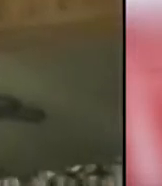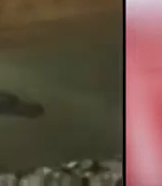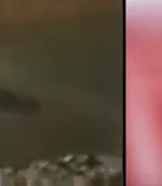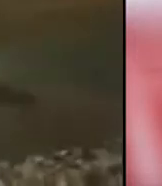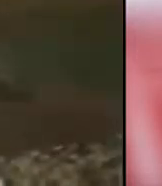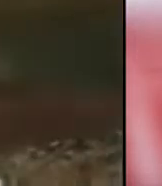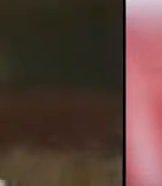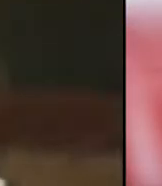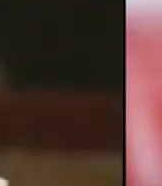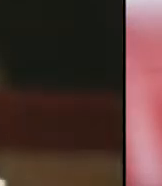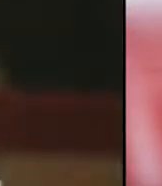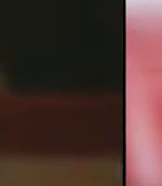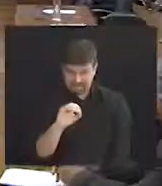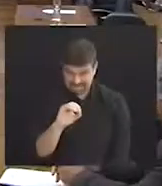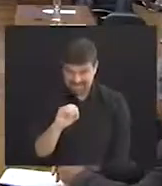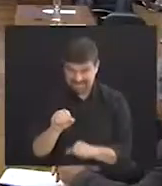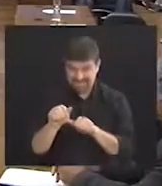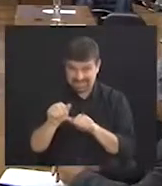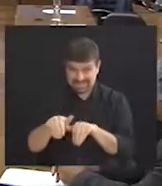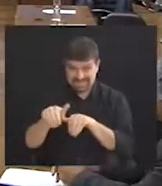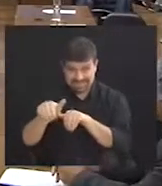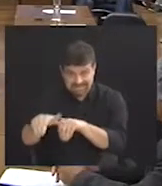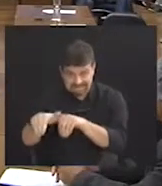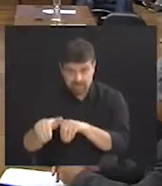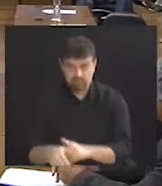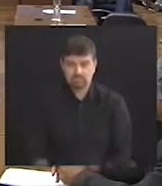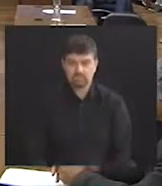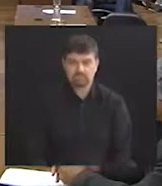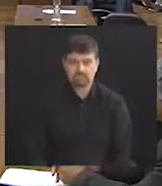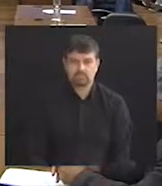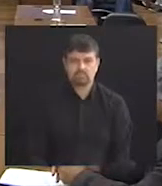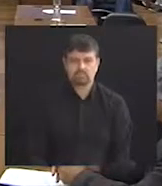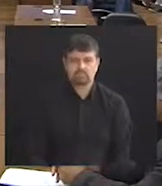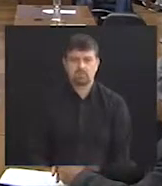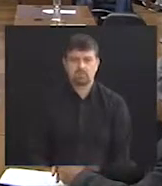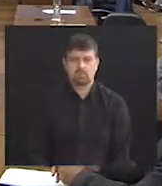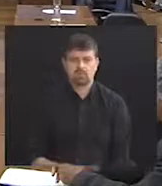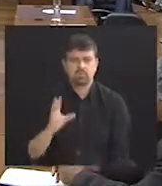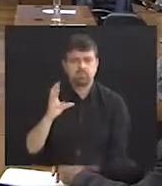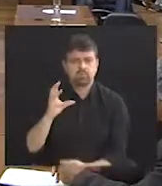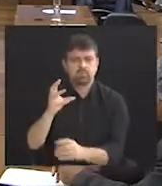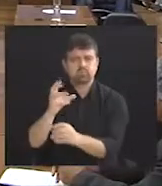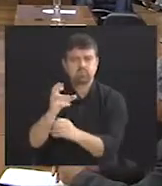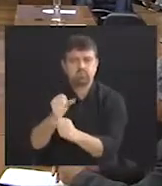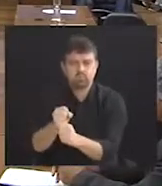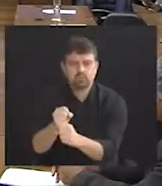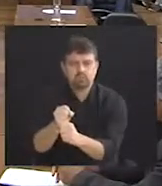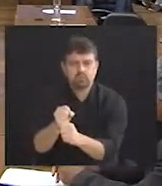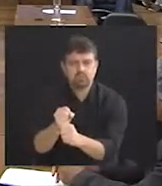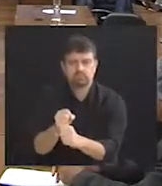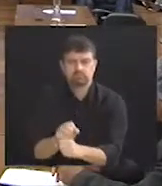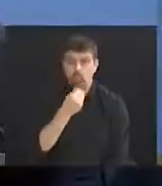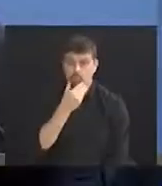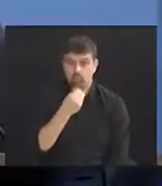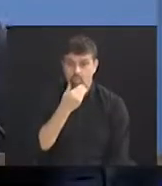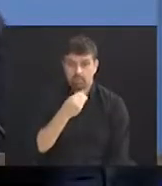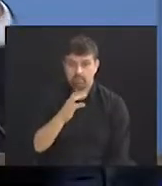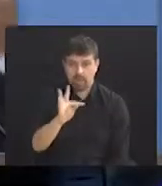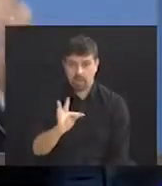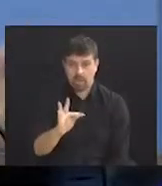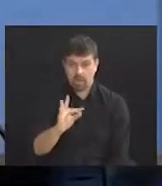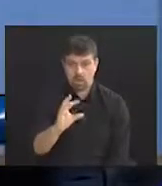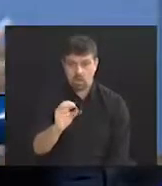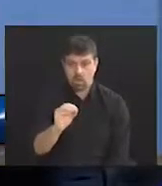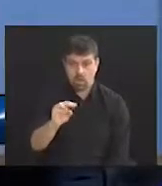impunidade permanece e esta impunidade foi lembrada ontem na 52ª reunião ordinária é um